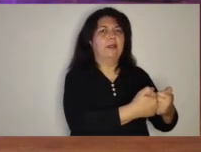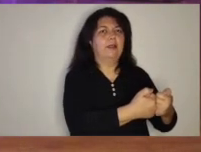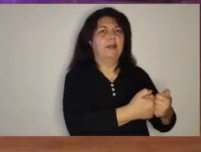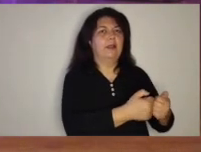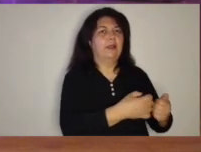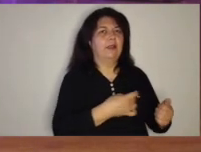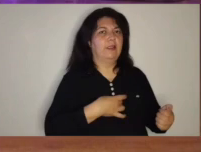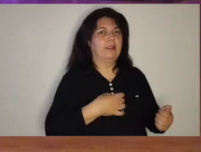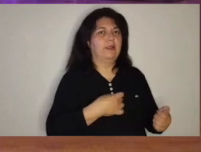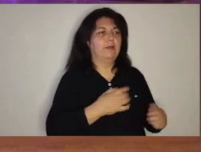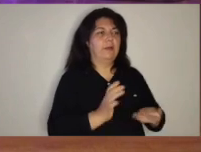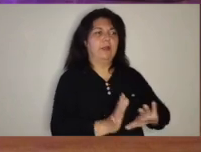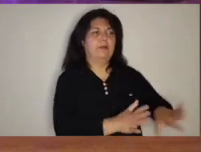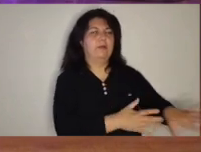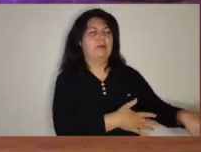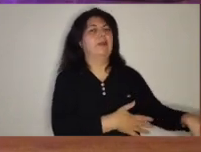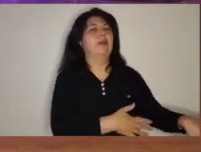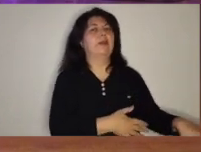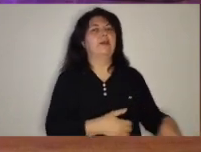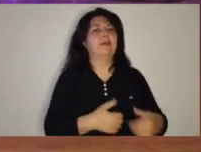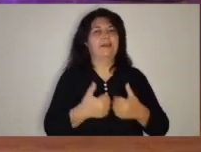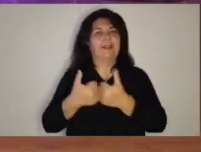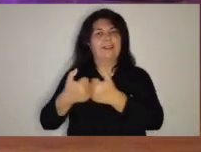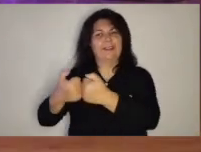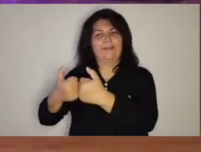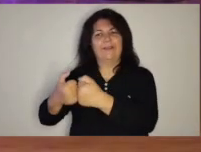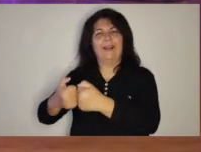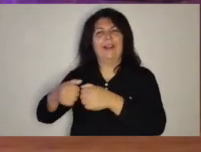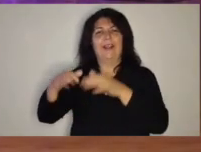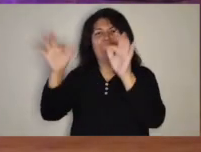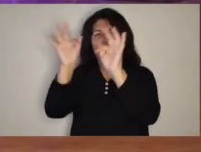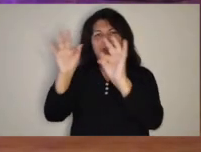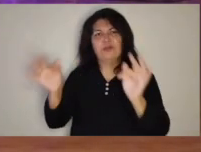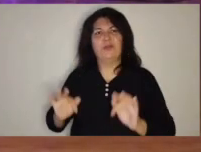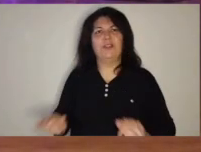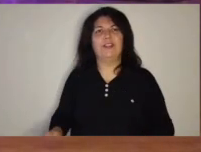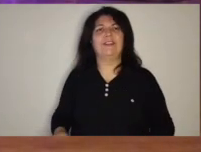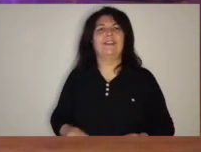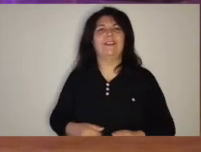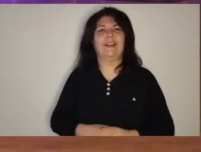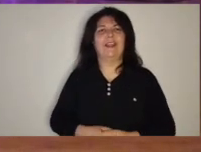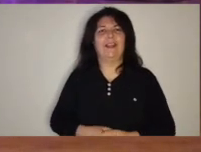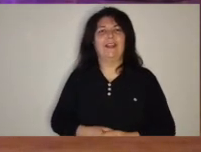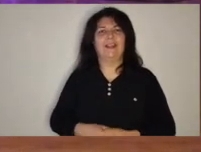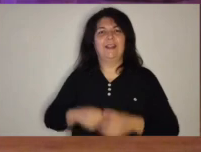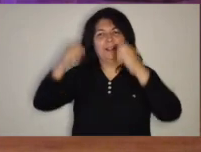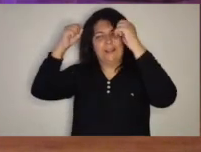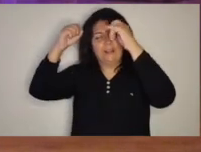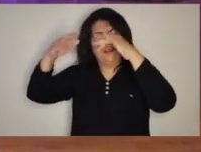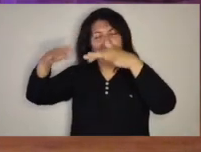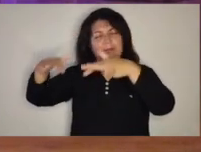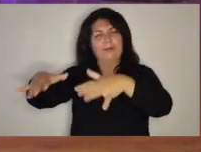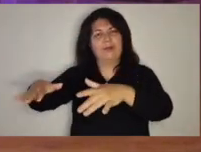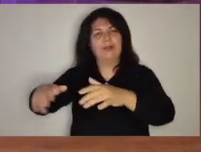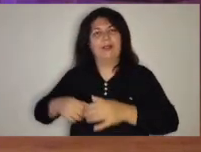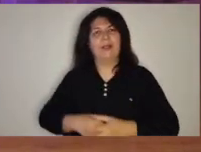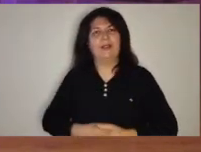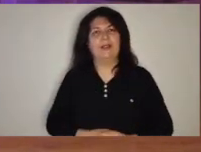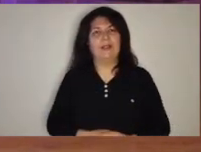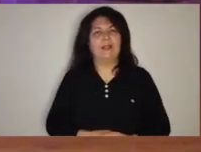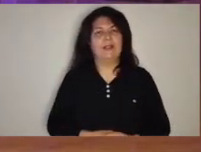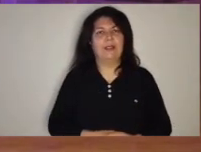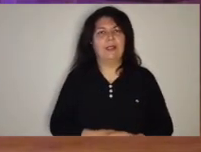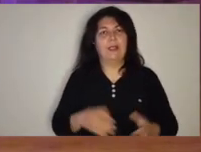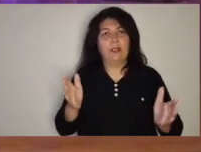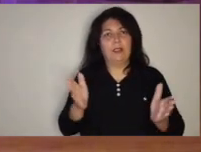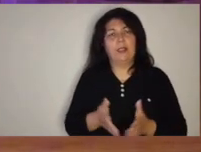o irmão lá. Ficou 20 anos sem a bênção do seu lado e não usava. Amém,